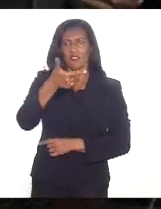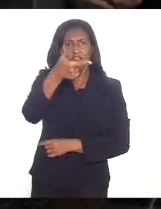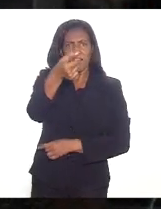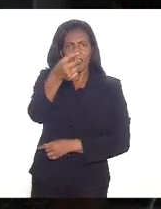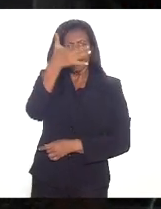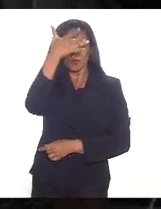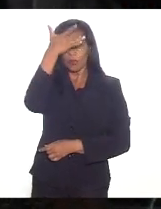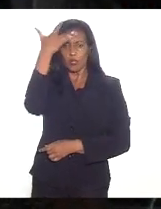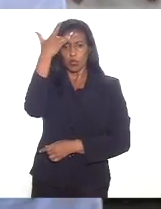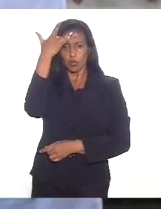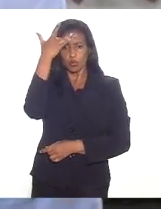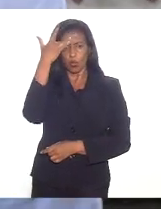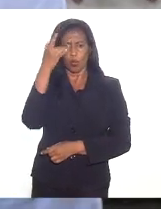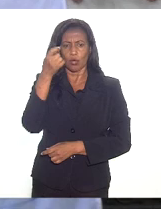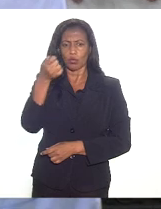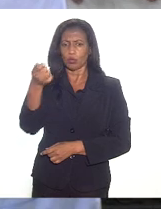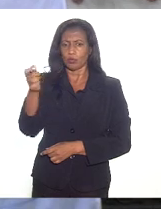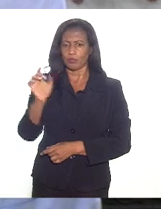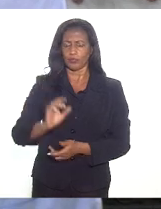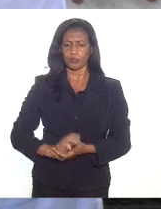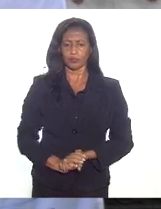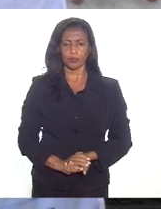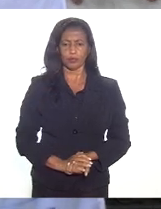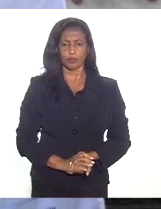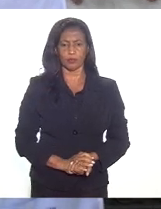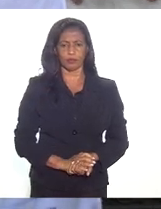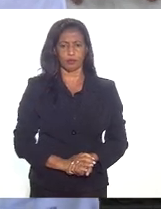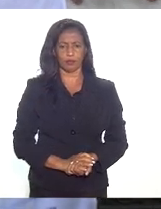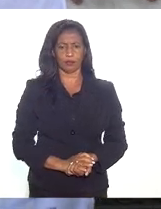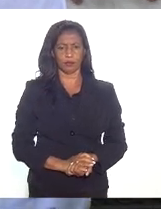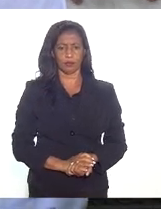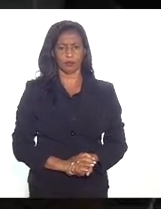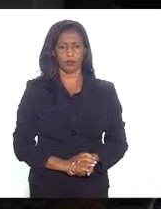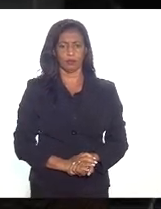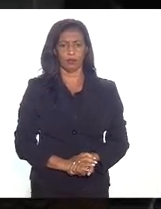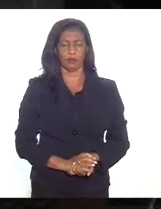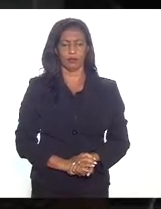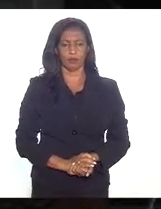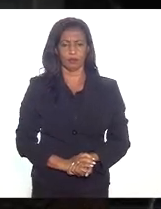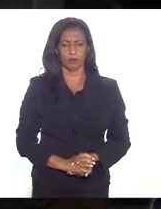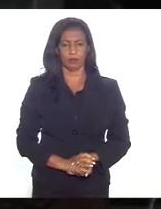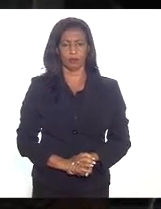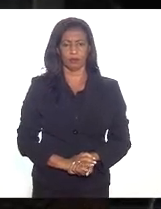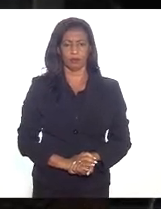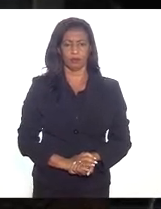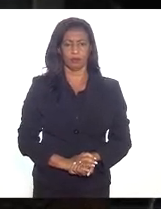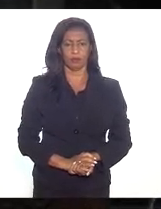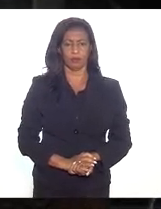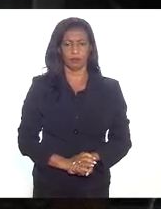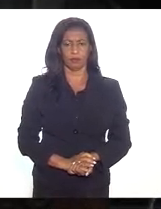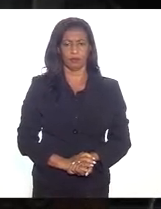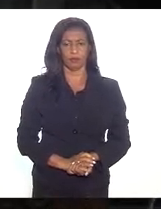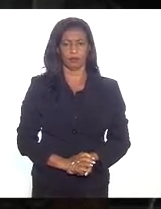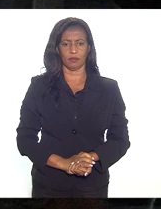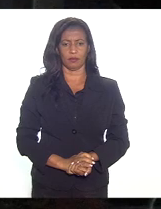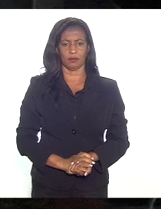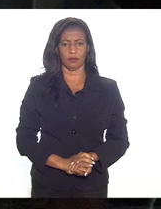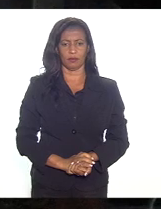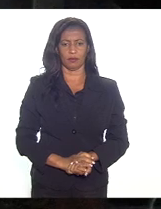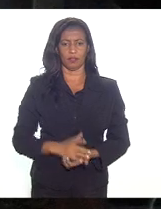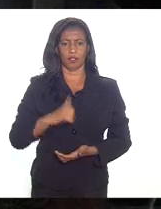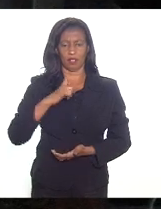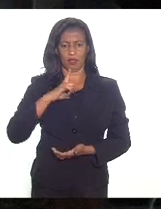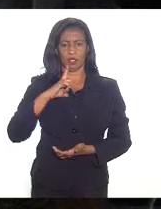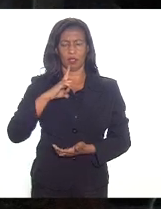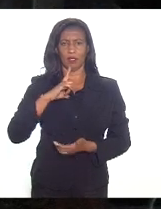pessoas por galeria, porque tem galeria que me parece que tem número maior de pessoas. Tem degraus, se pudesse